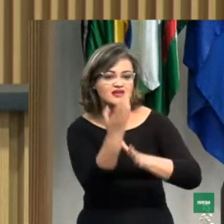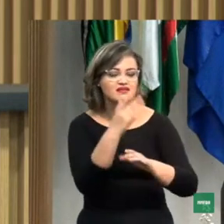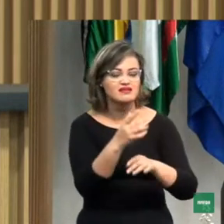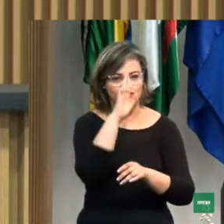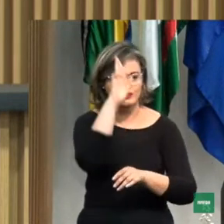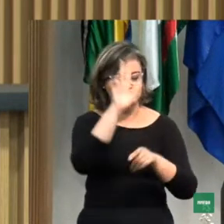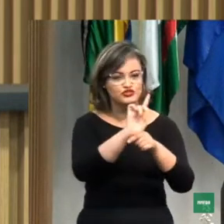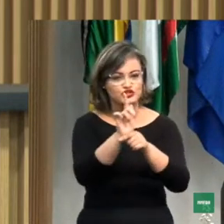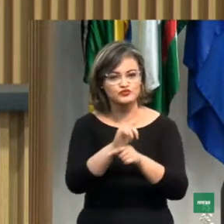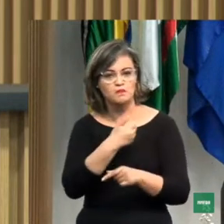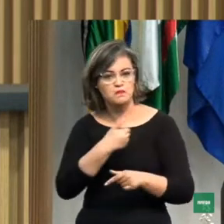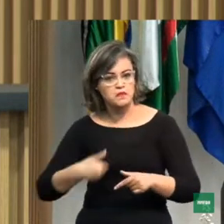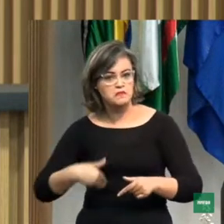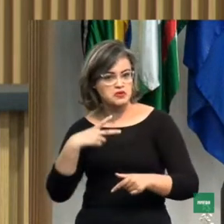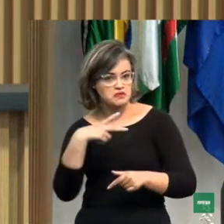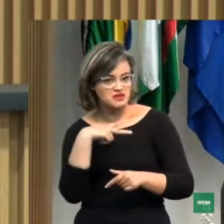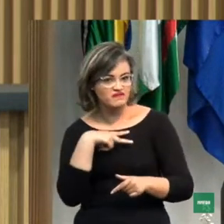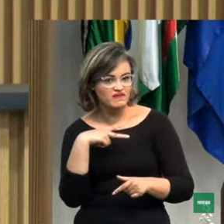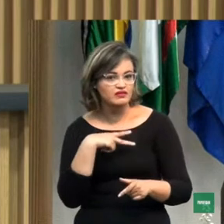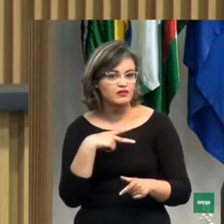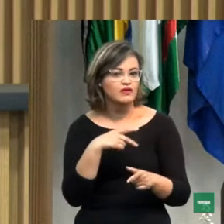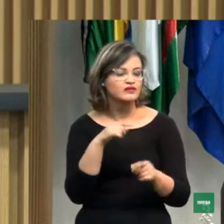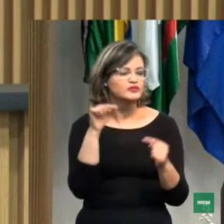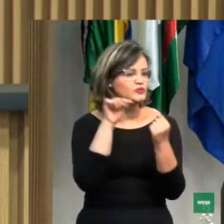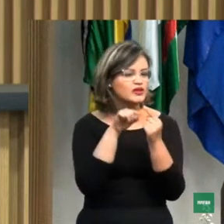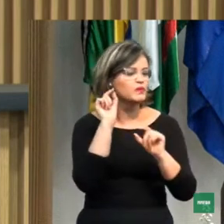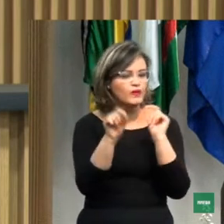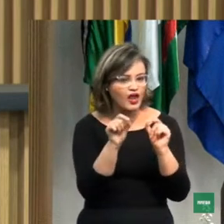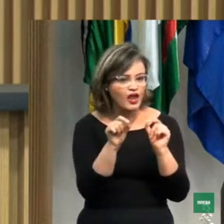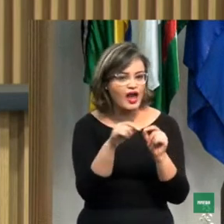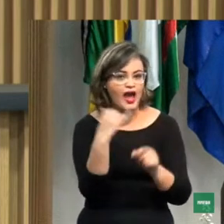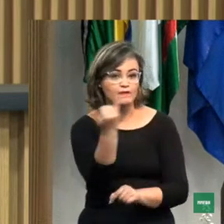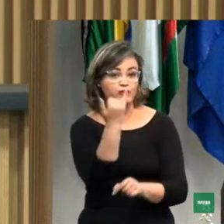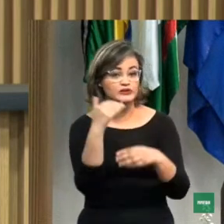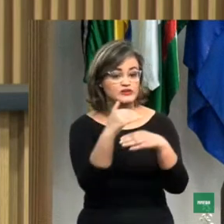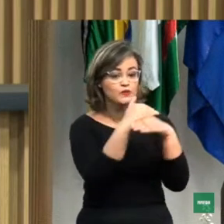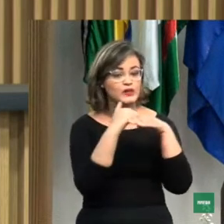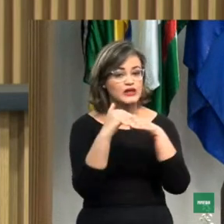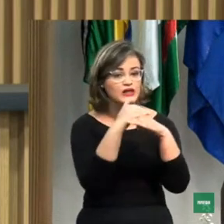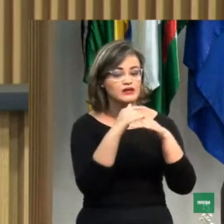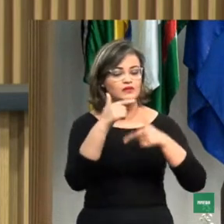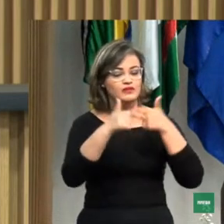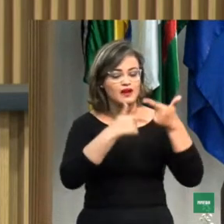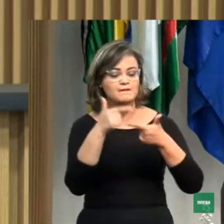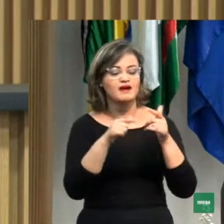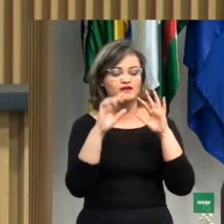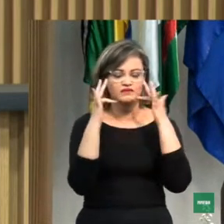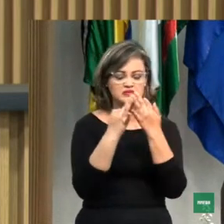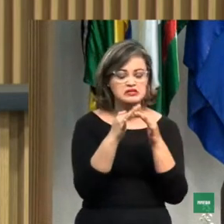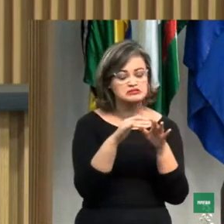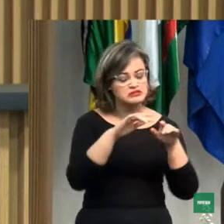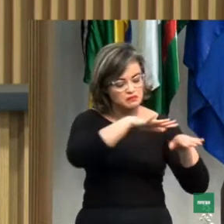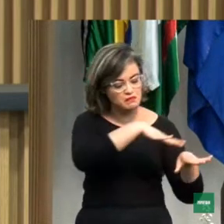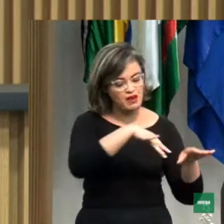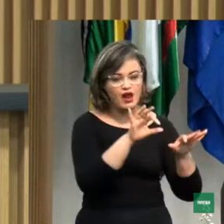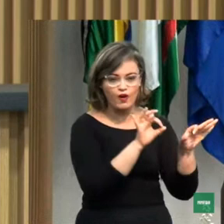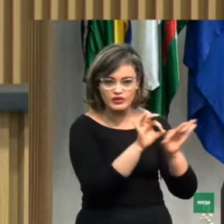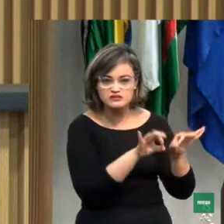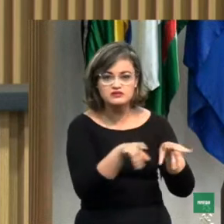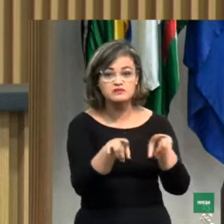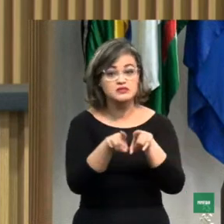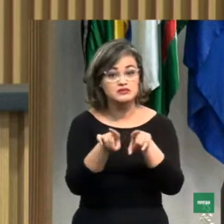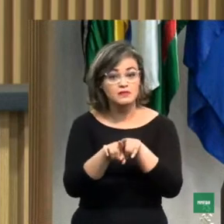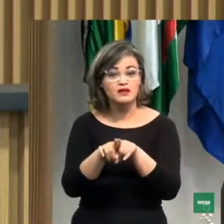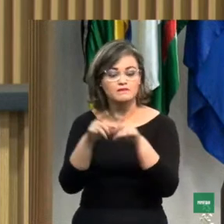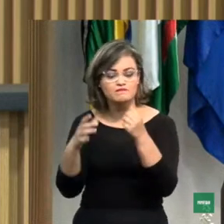privados acerca da importância do equilíbrio trabalho-família, seja para o ambiente organizacional, mas também para o fortalecimento da